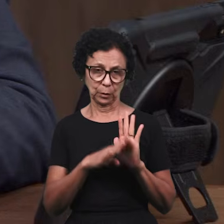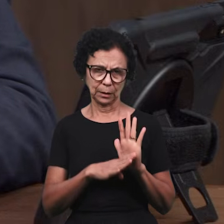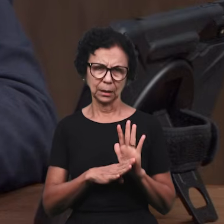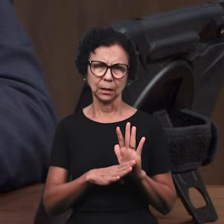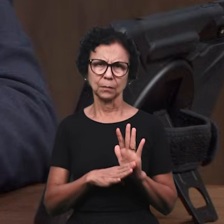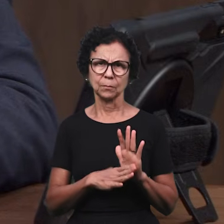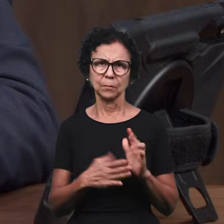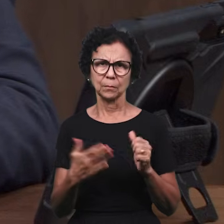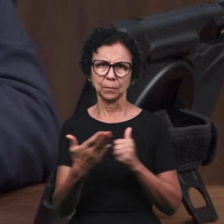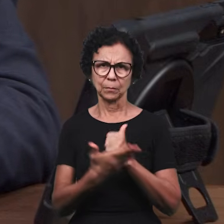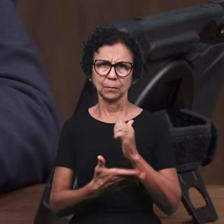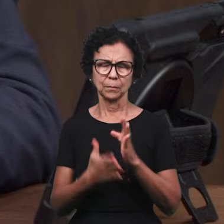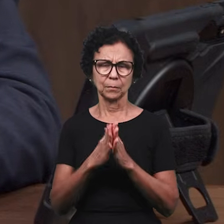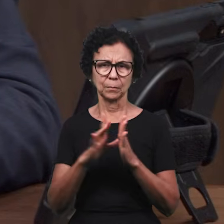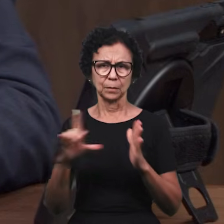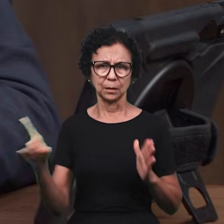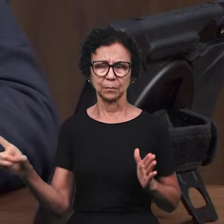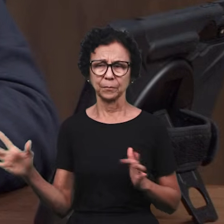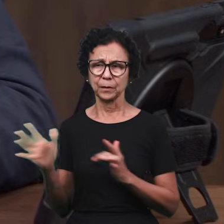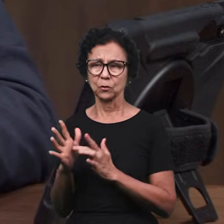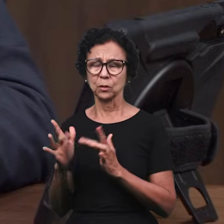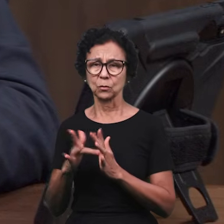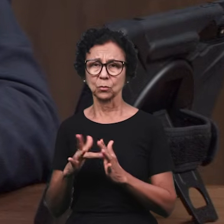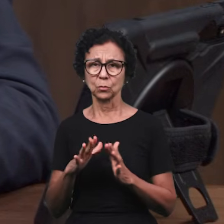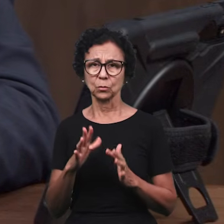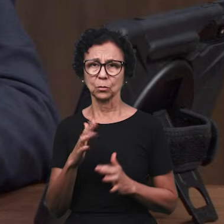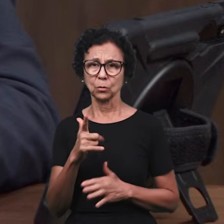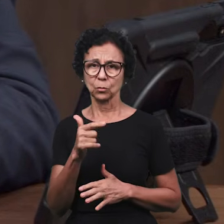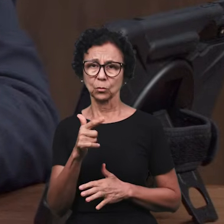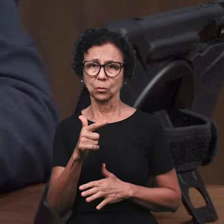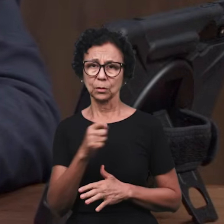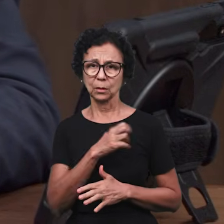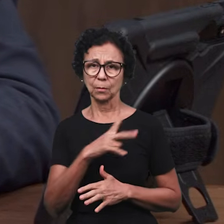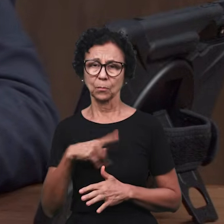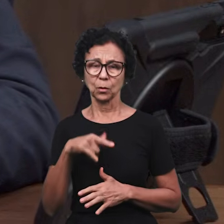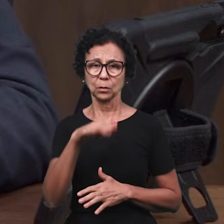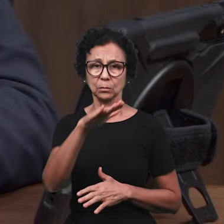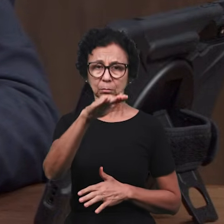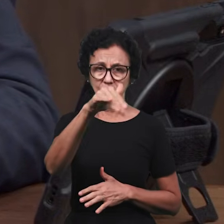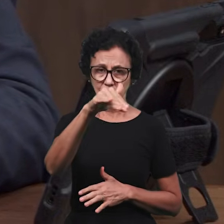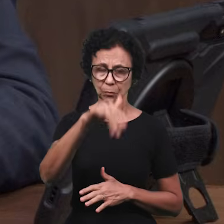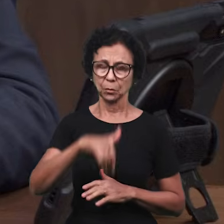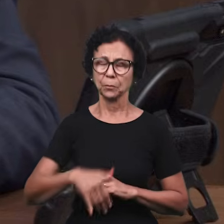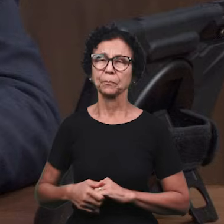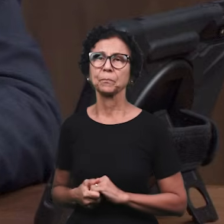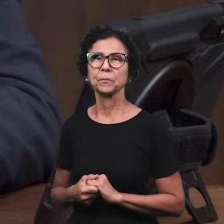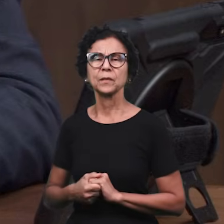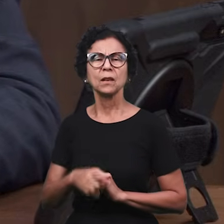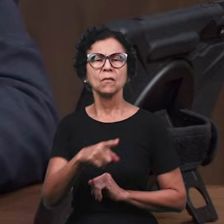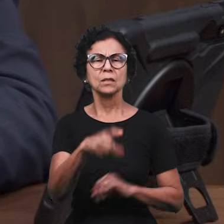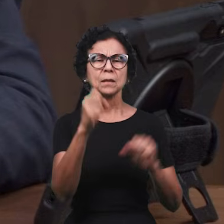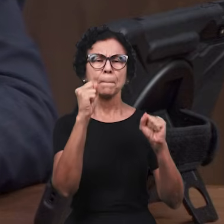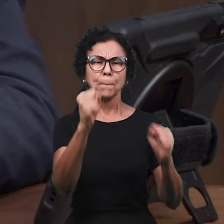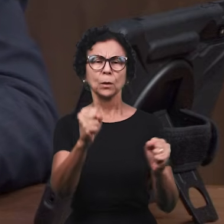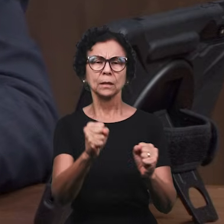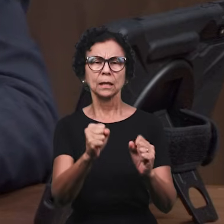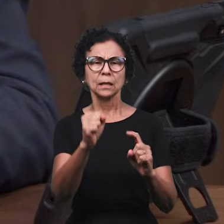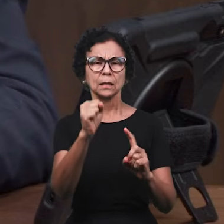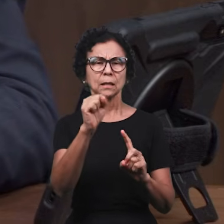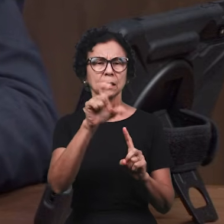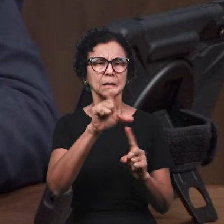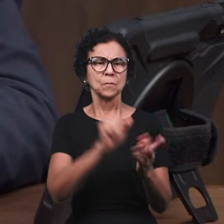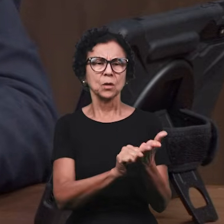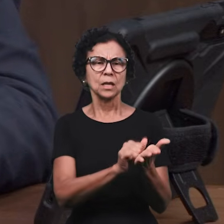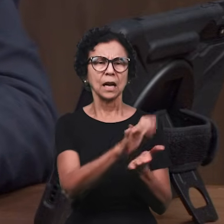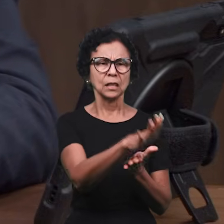bíblico. E quando Jesus chamou os 12 apóstolos e deu-lhes poder a ele para expulsar demônios, mas